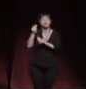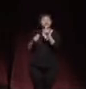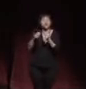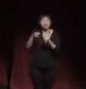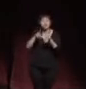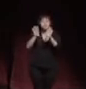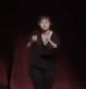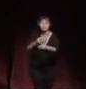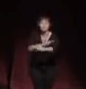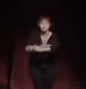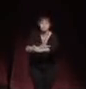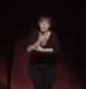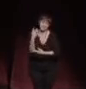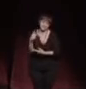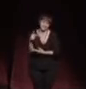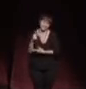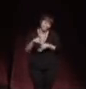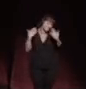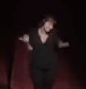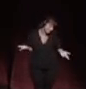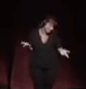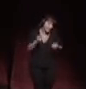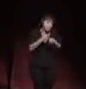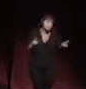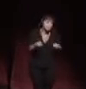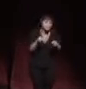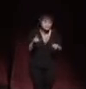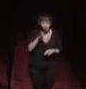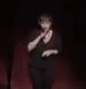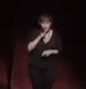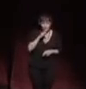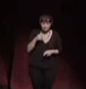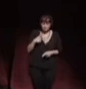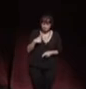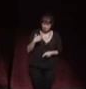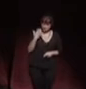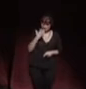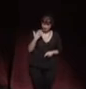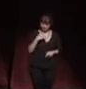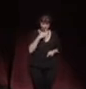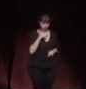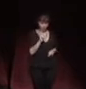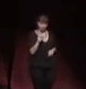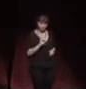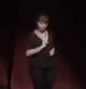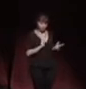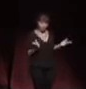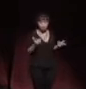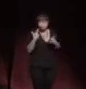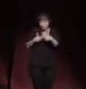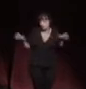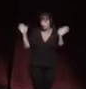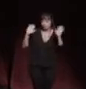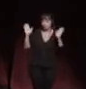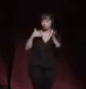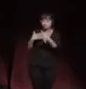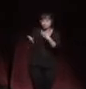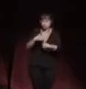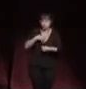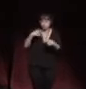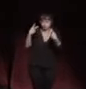o teu bebê, uma música tradicional. Você conhece como isso cantar? Ele falou, não conheço. Ela falou assim, não importa, você